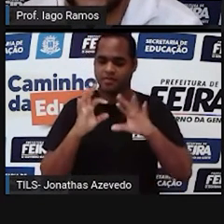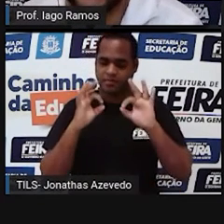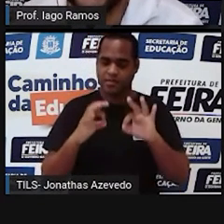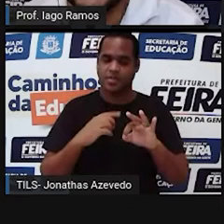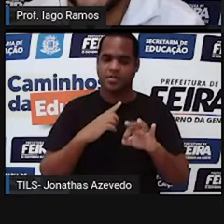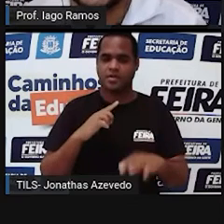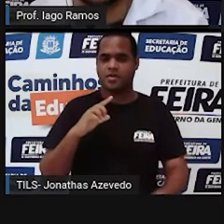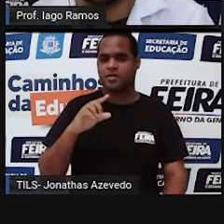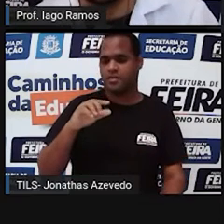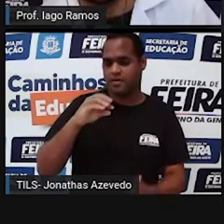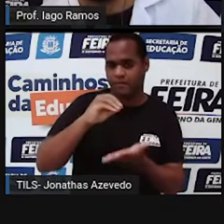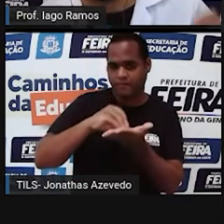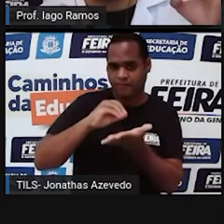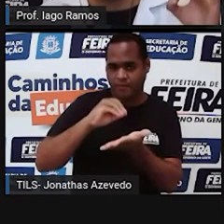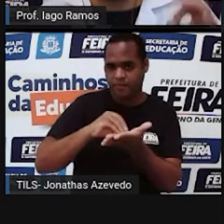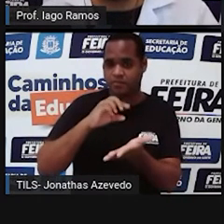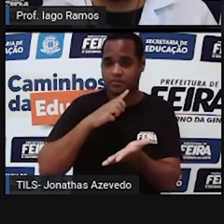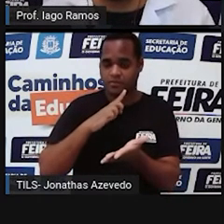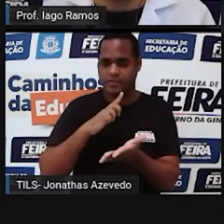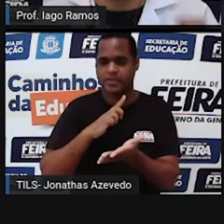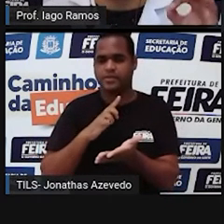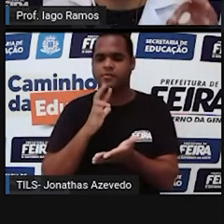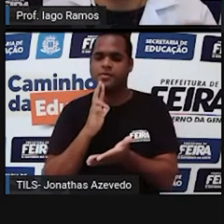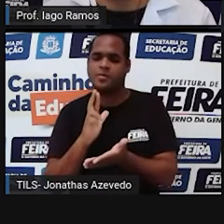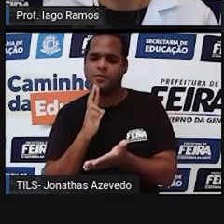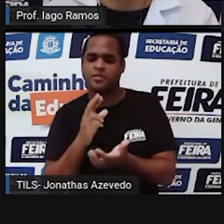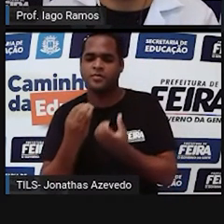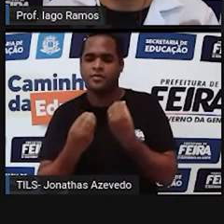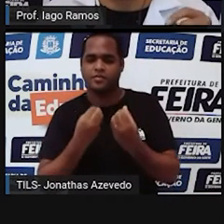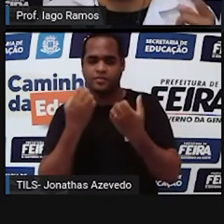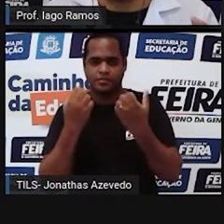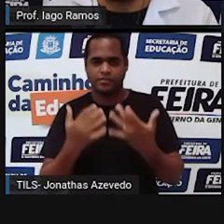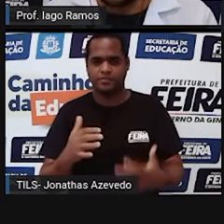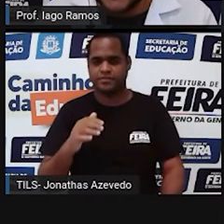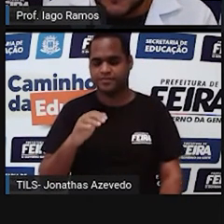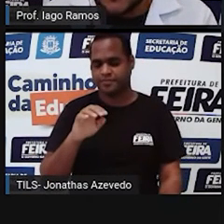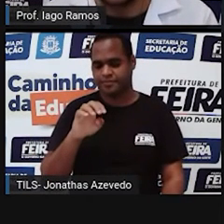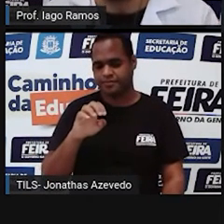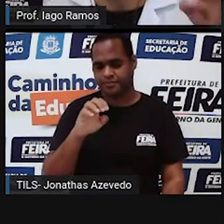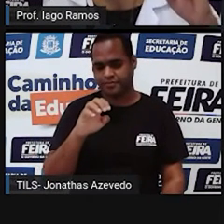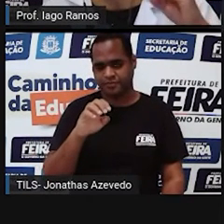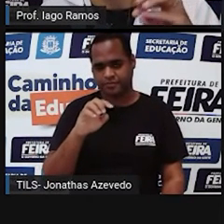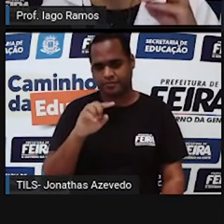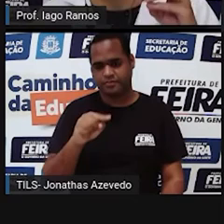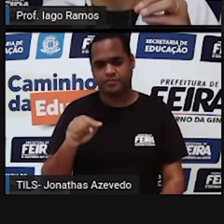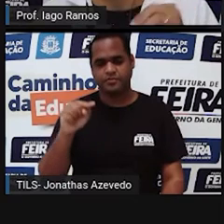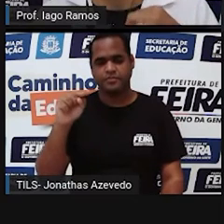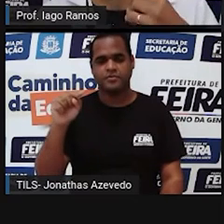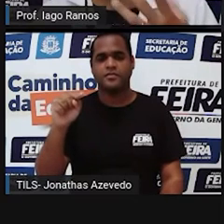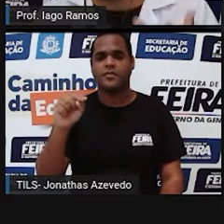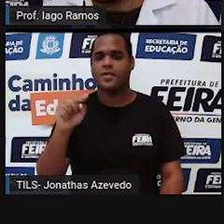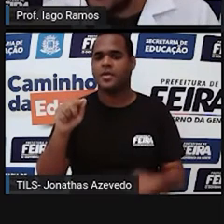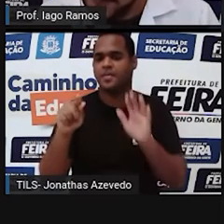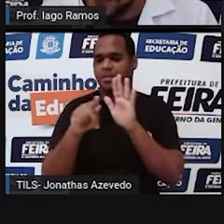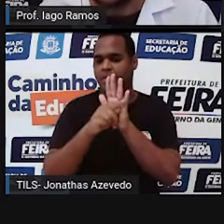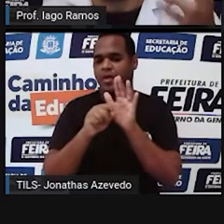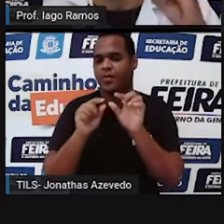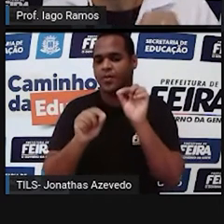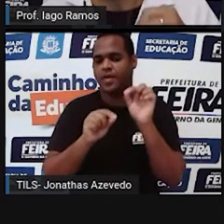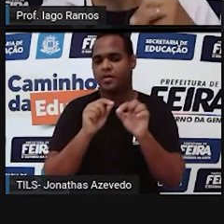as lacunas, né? A estatística é a parte da que faz